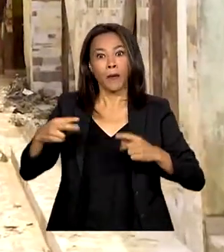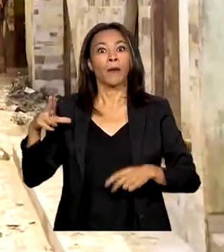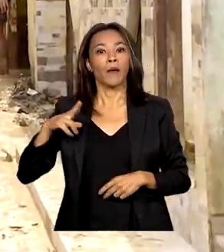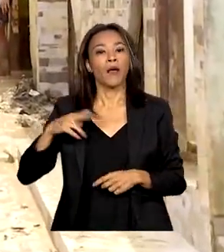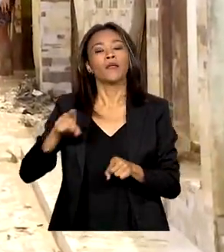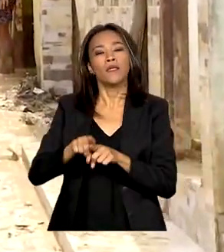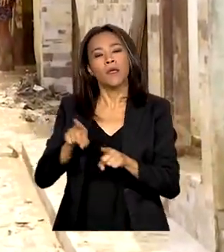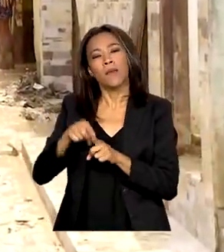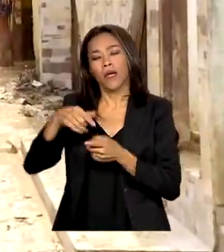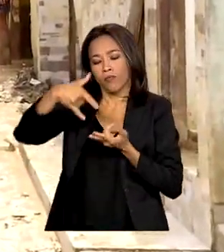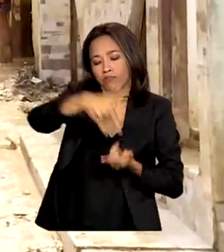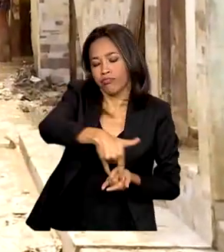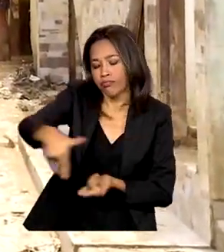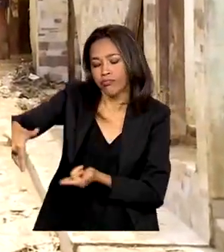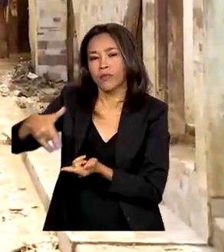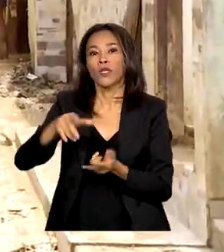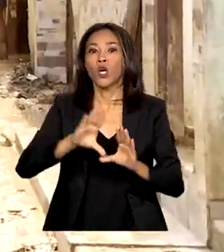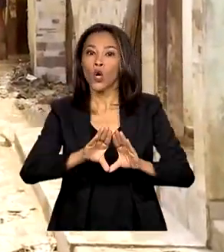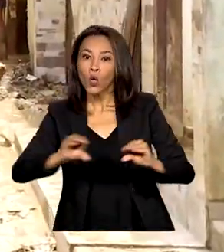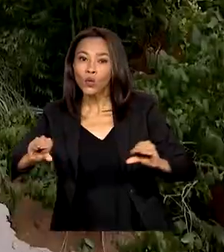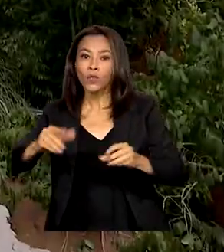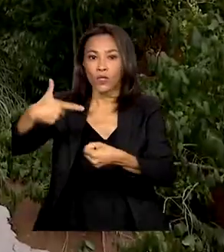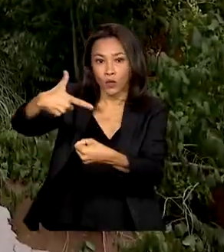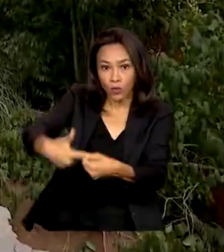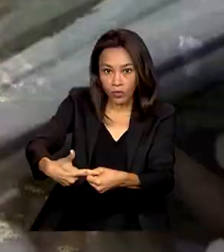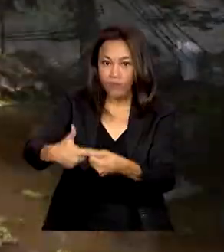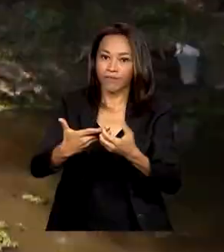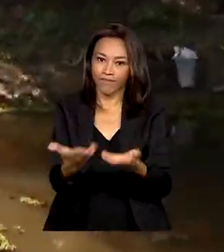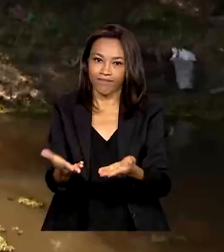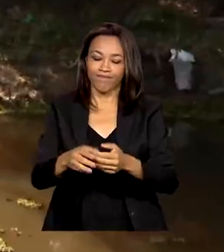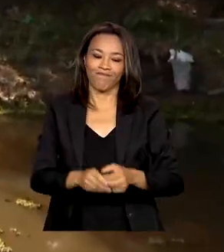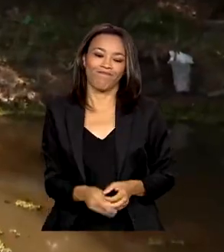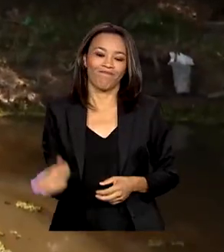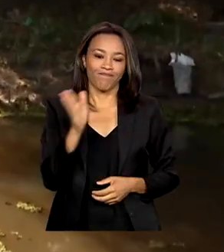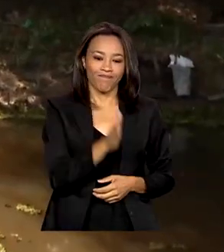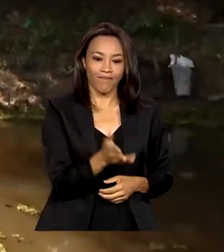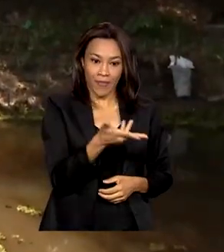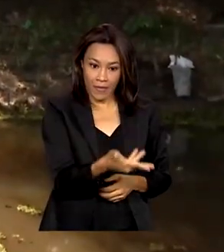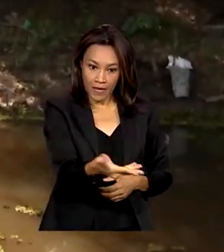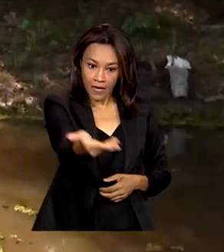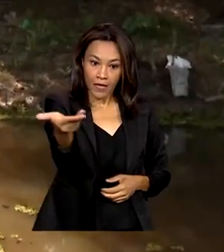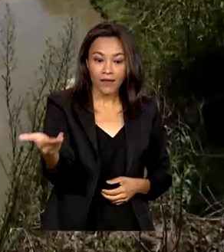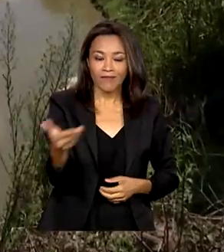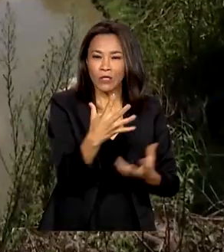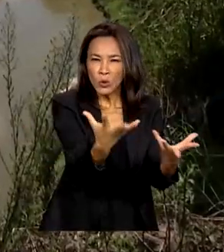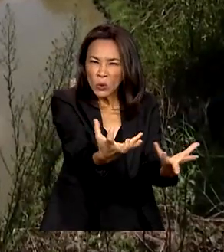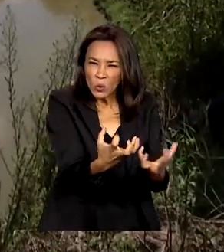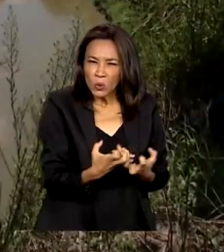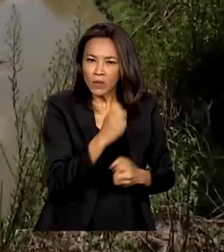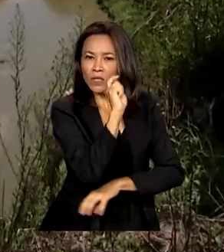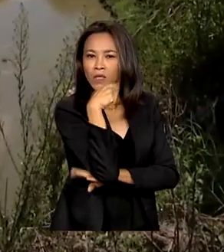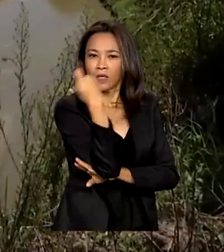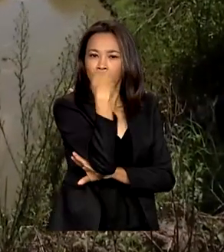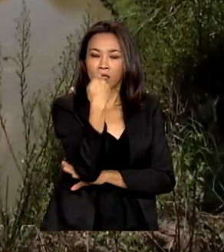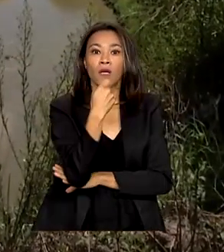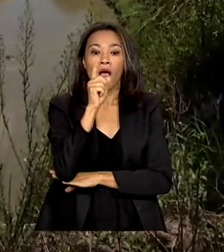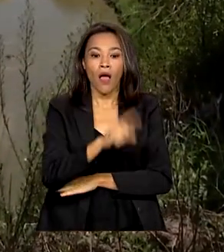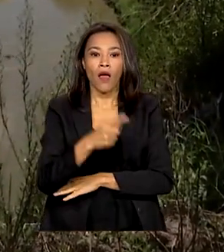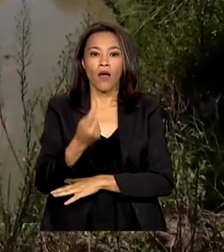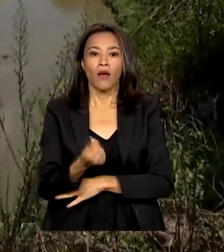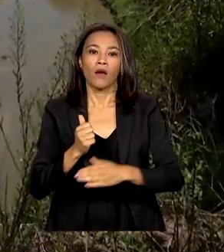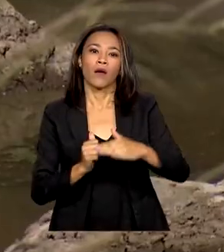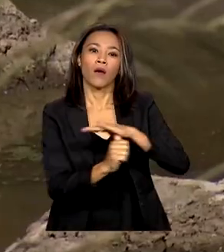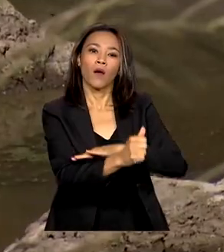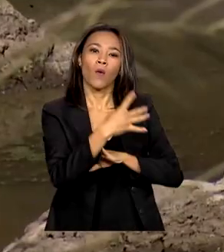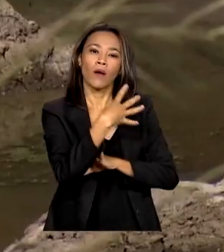dormitórios, além de colchões e combustível. E para a cerca no Rio Grande do Sul, são enviados 430 milhões